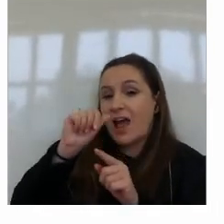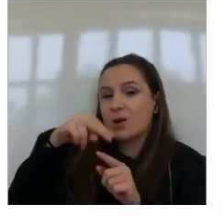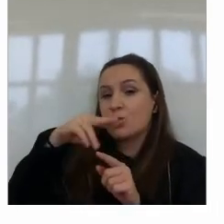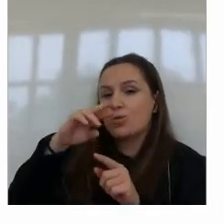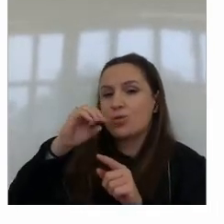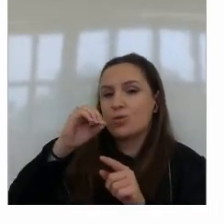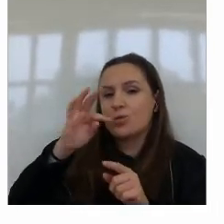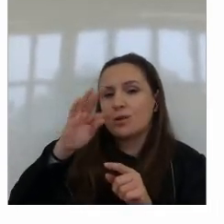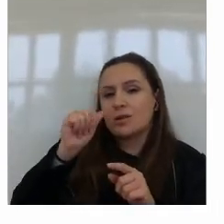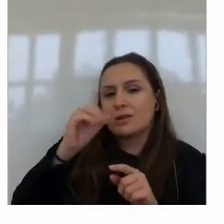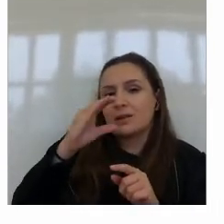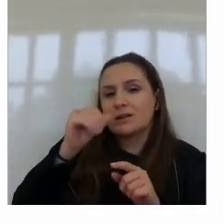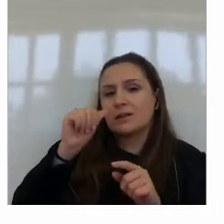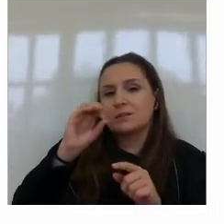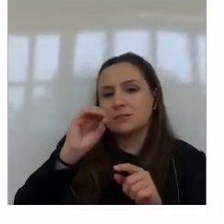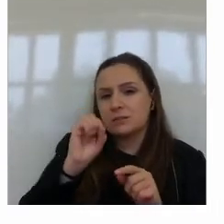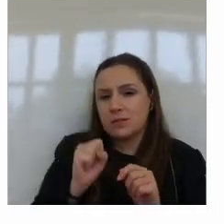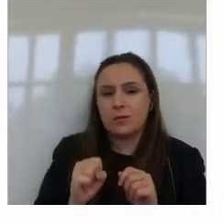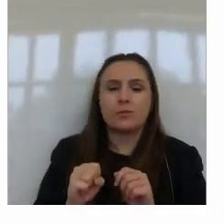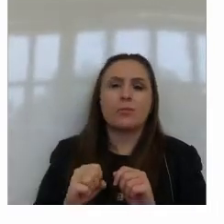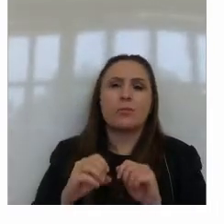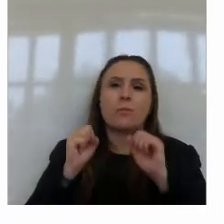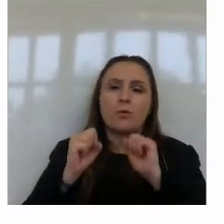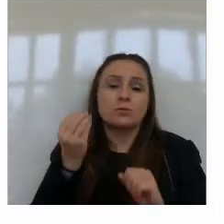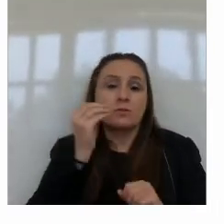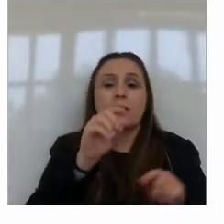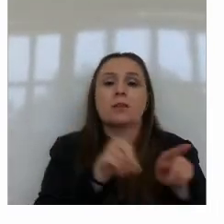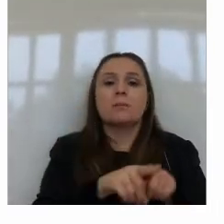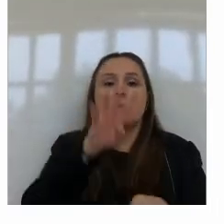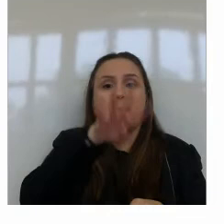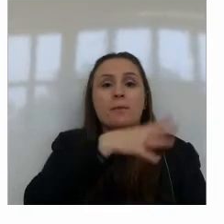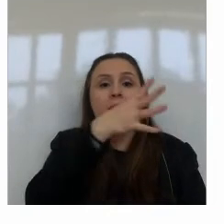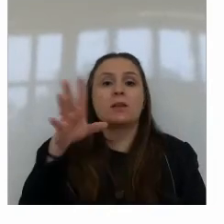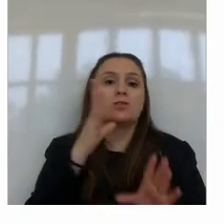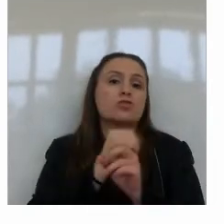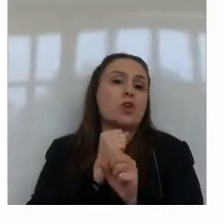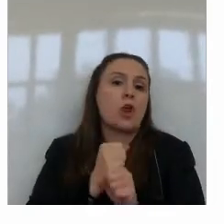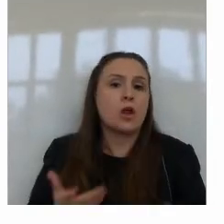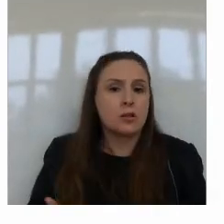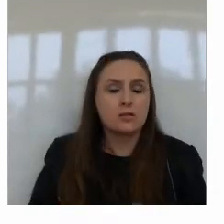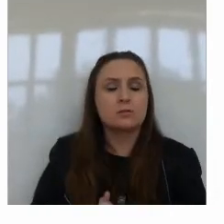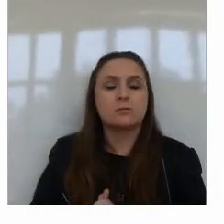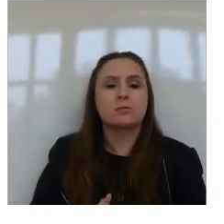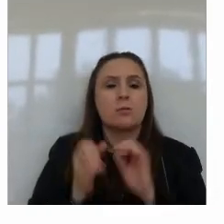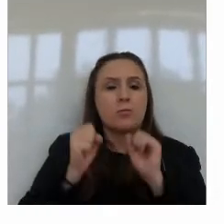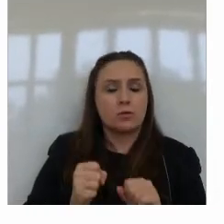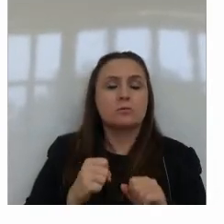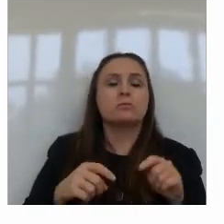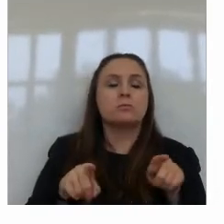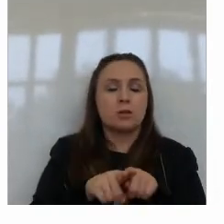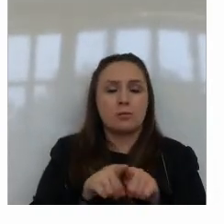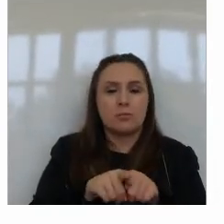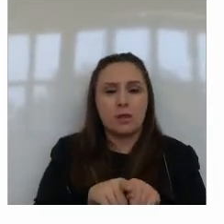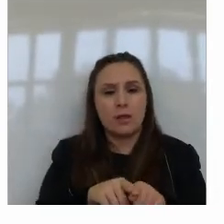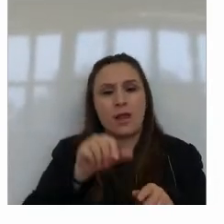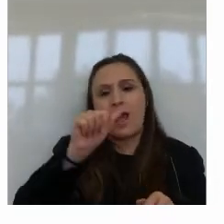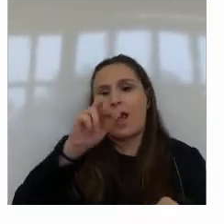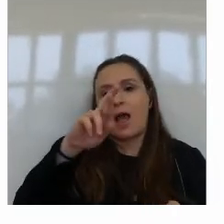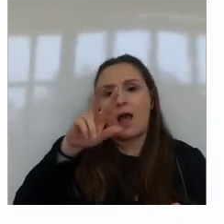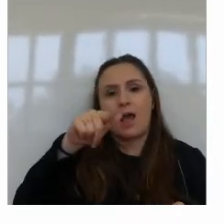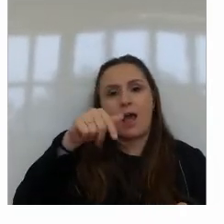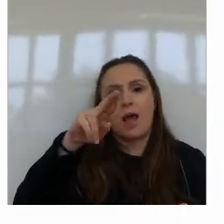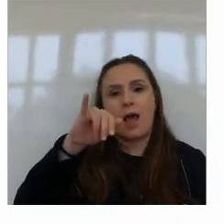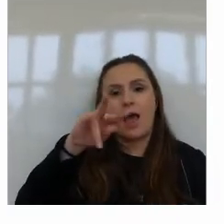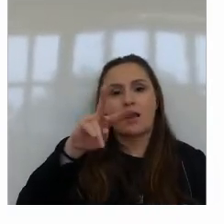você pode fazer anotações. Você pode enviar também uma planilha de notas e também pode habilitar a opção de